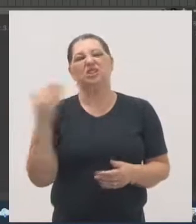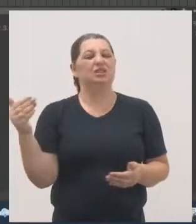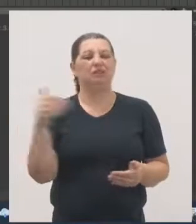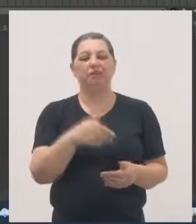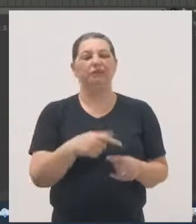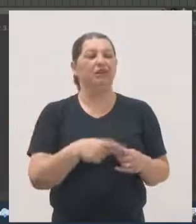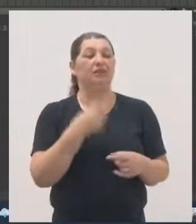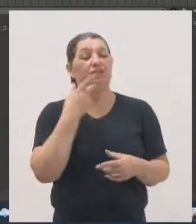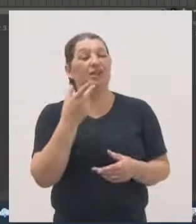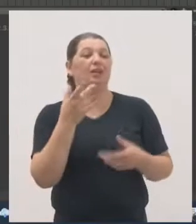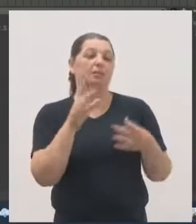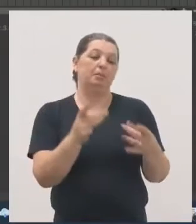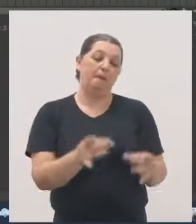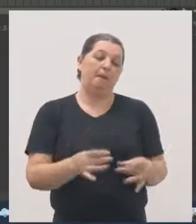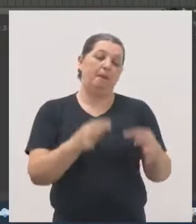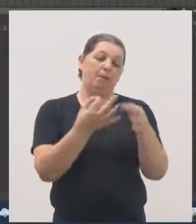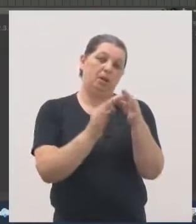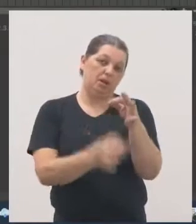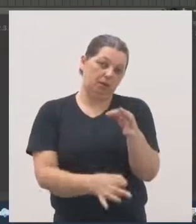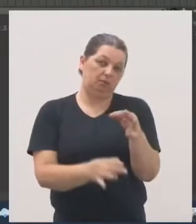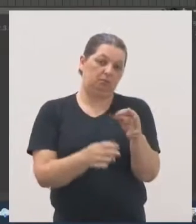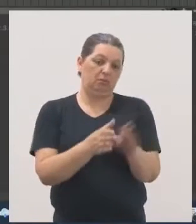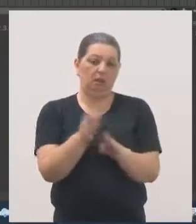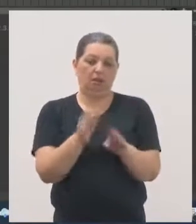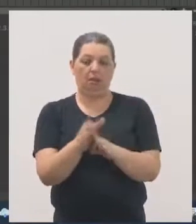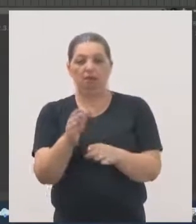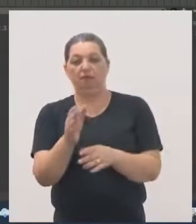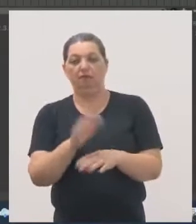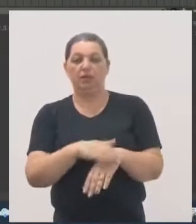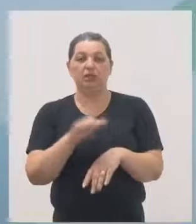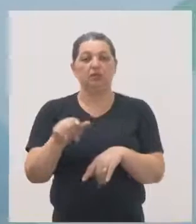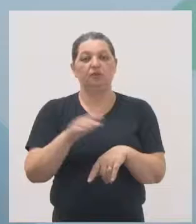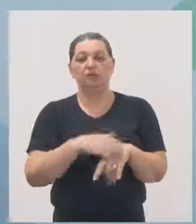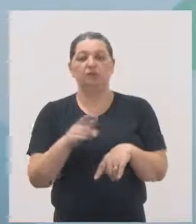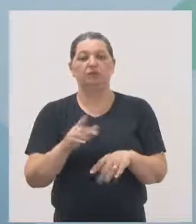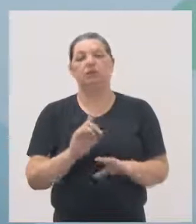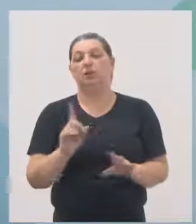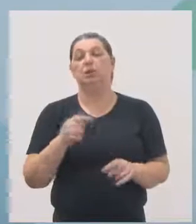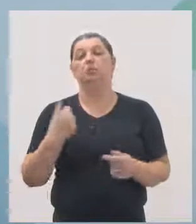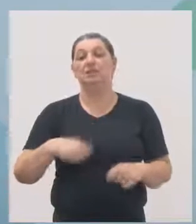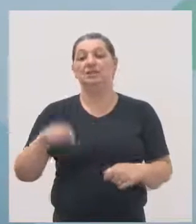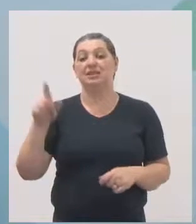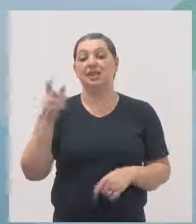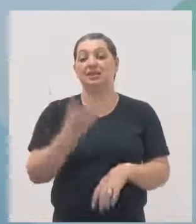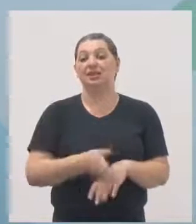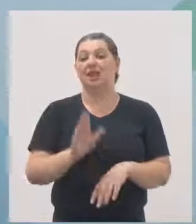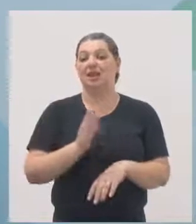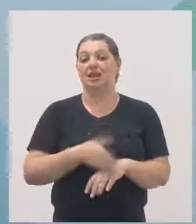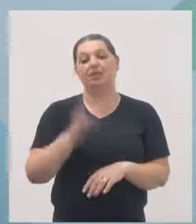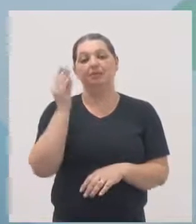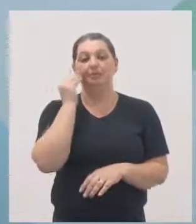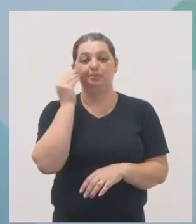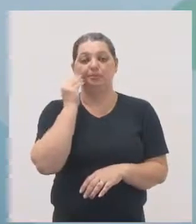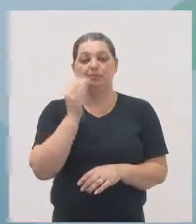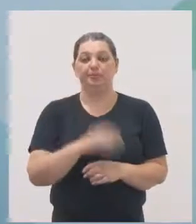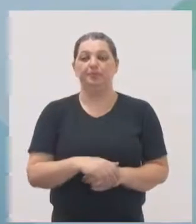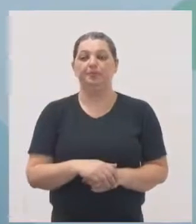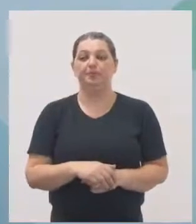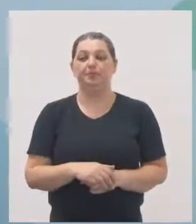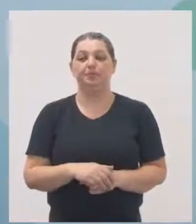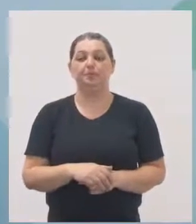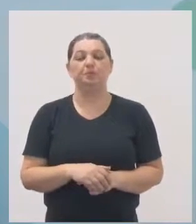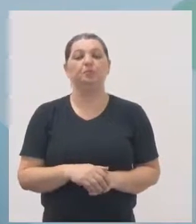aquilo, né, Giovanni? Isso. Tem que testar. E nesse ponto, ó, eu vou ler aqui para vocês, para você, aliás,